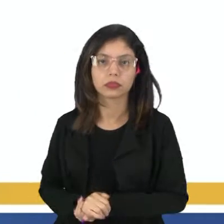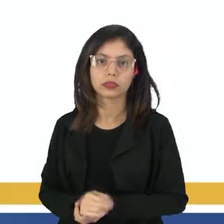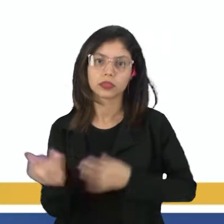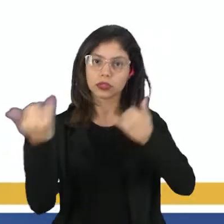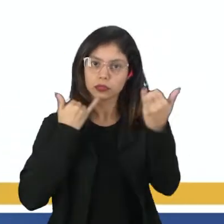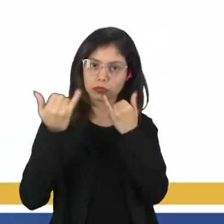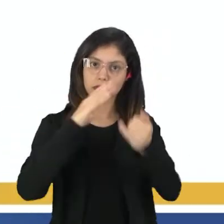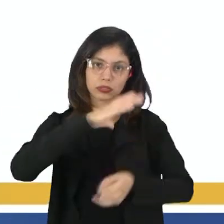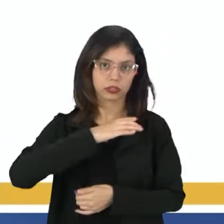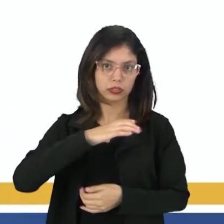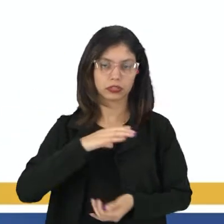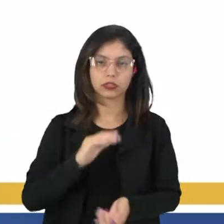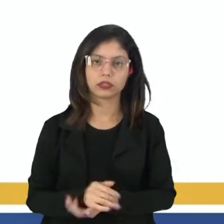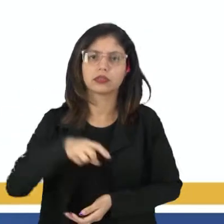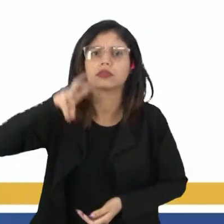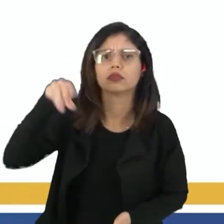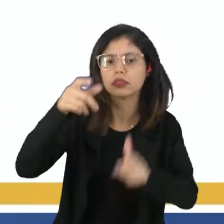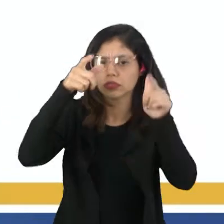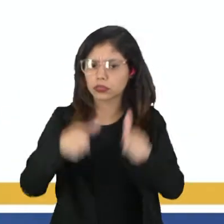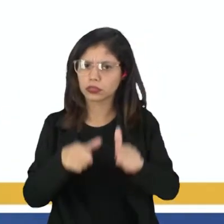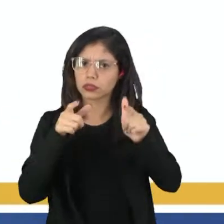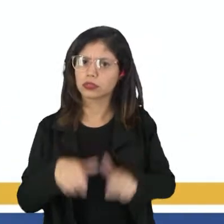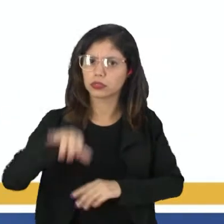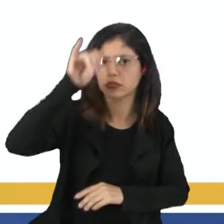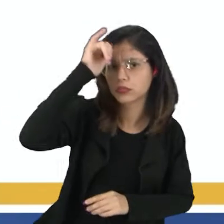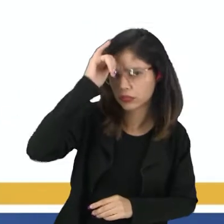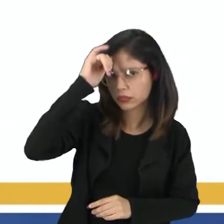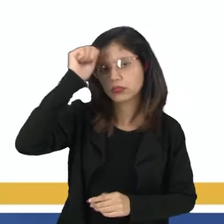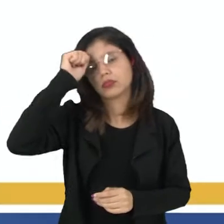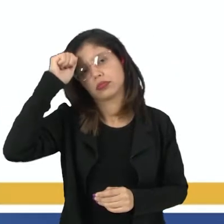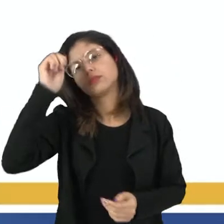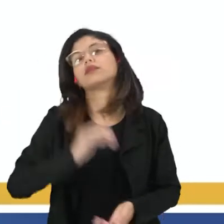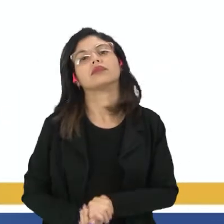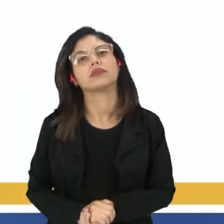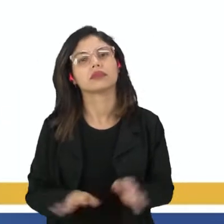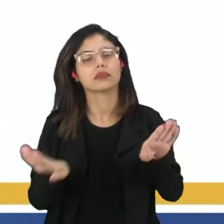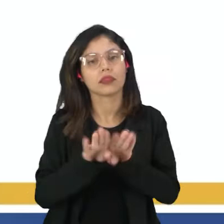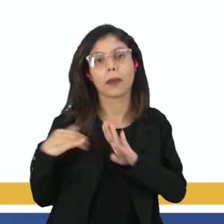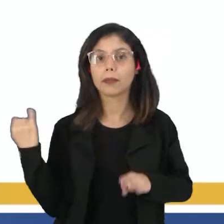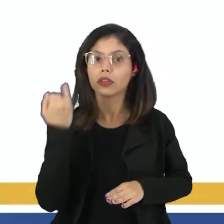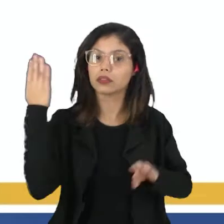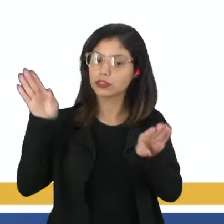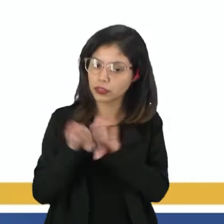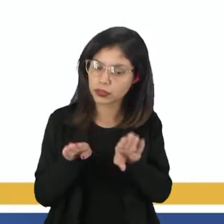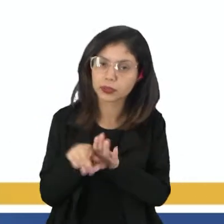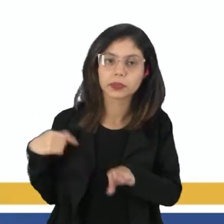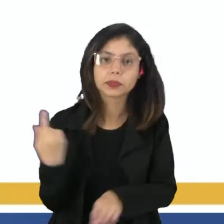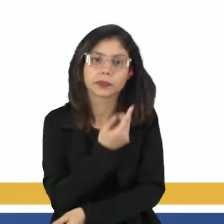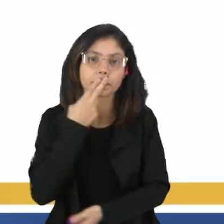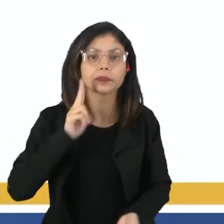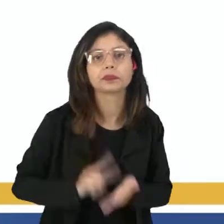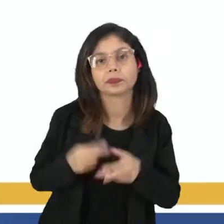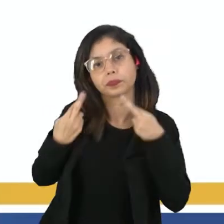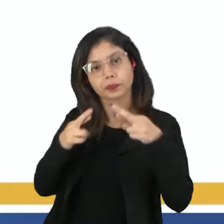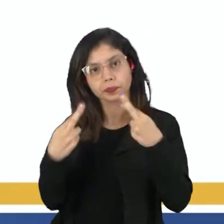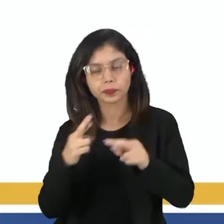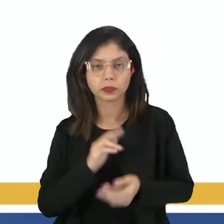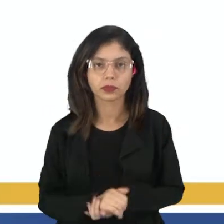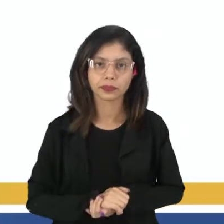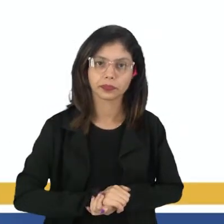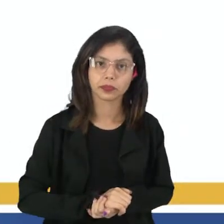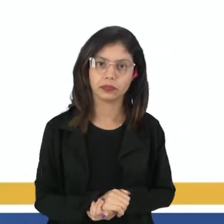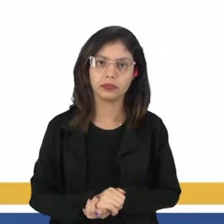a informação da cidade em que está o autor e quando ele escreveu a carta, que é bem importante também, tá? Para a carta de